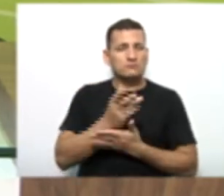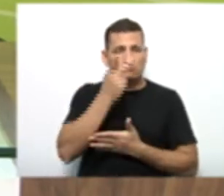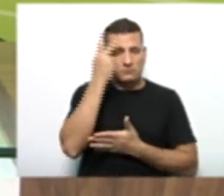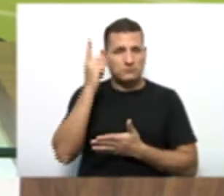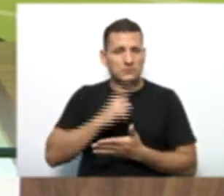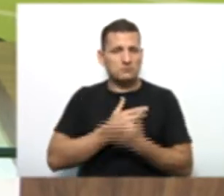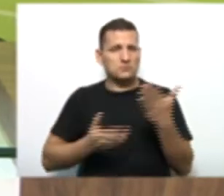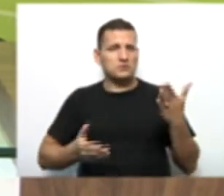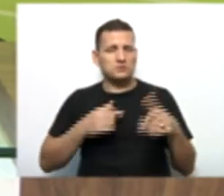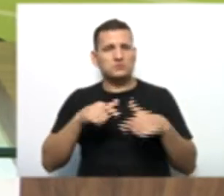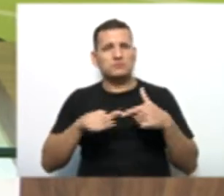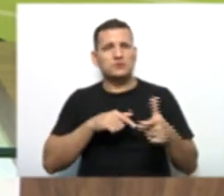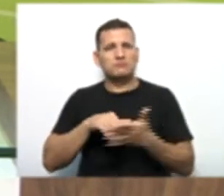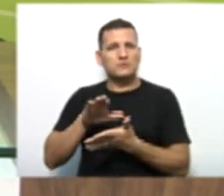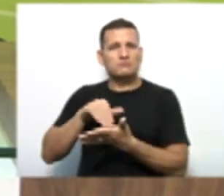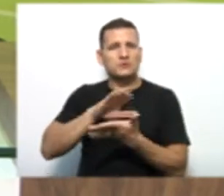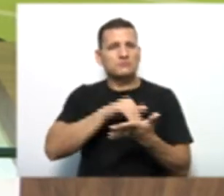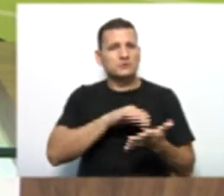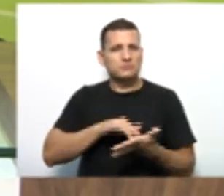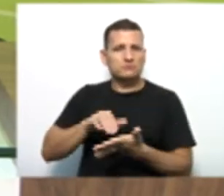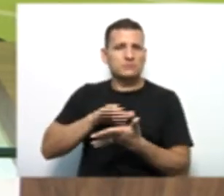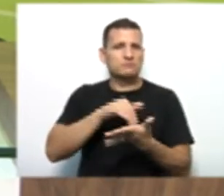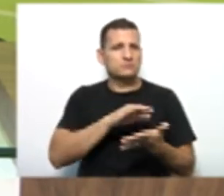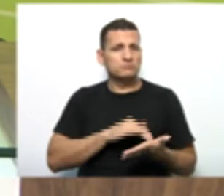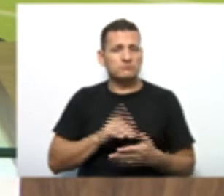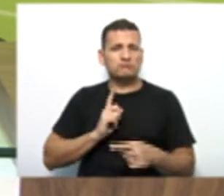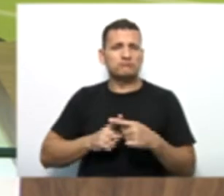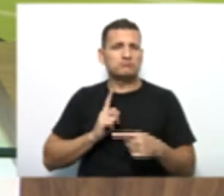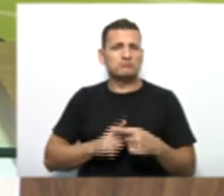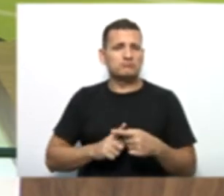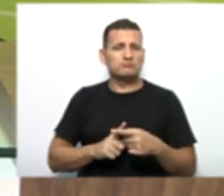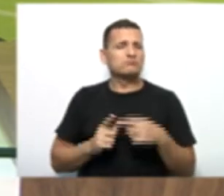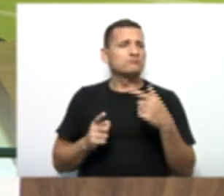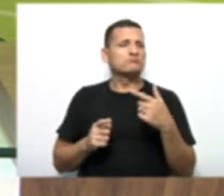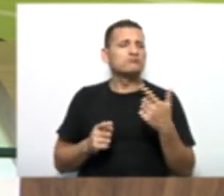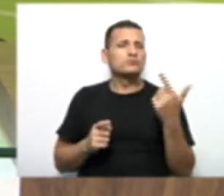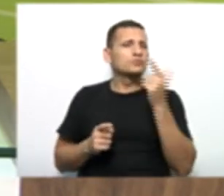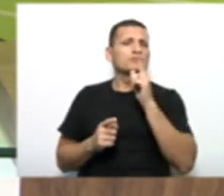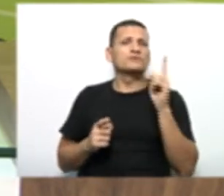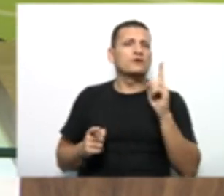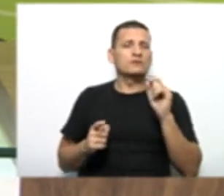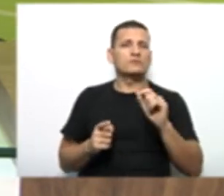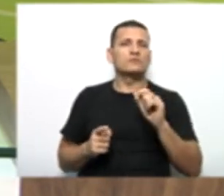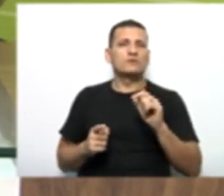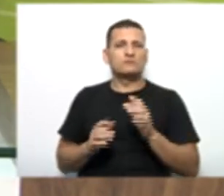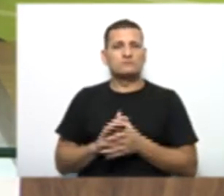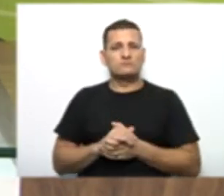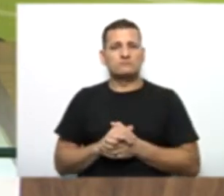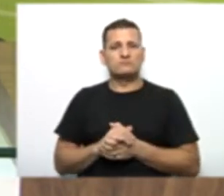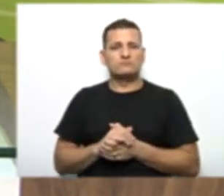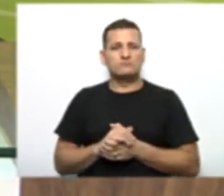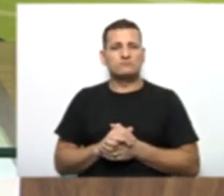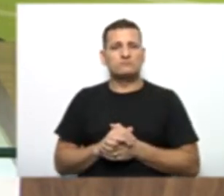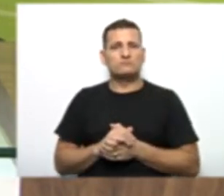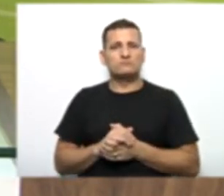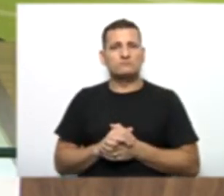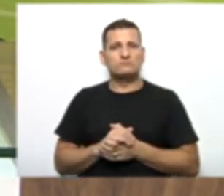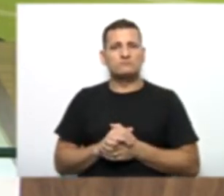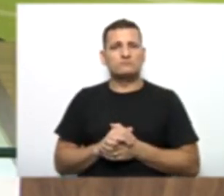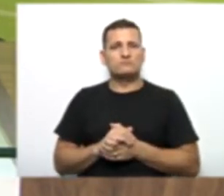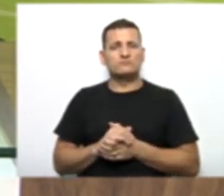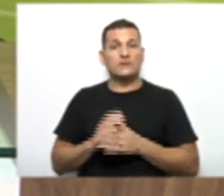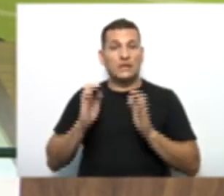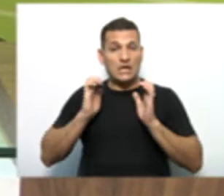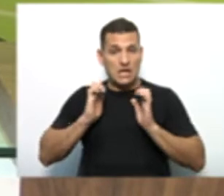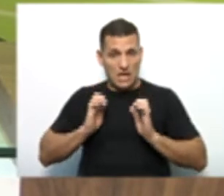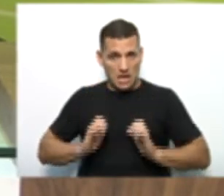perdendo o emprego, estão sendo demitidas de empresas porque não conseguem se encaixar dentro daqueles princípios éticos